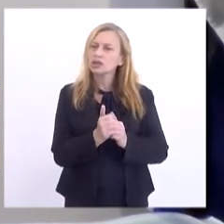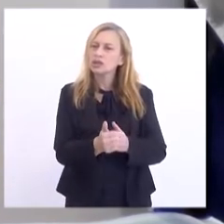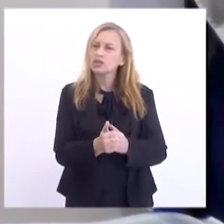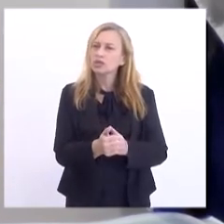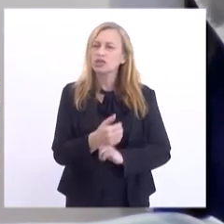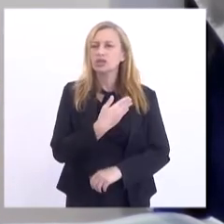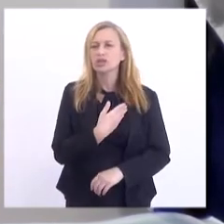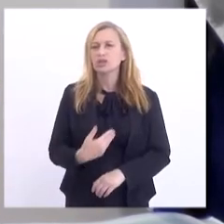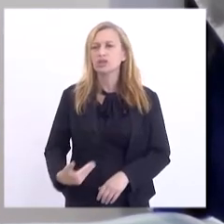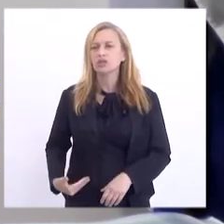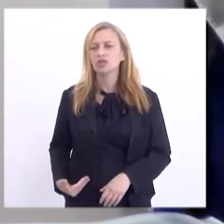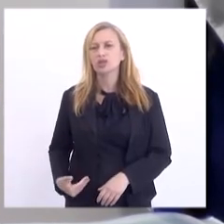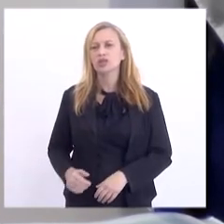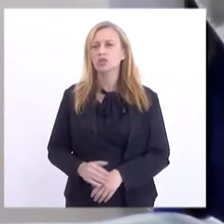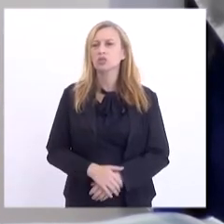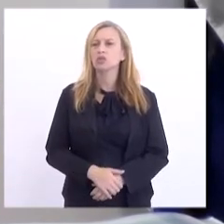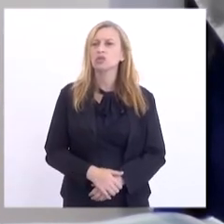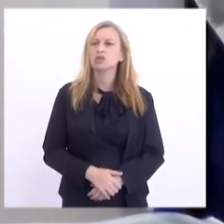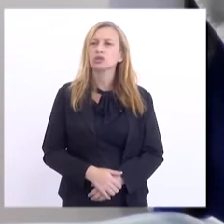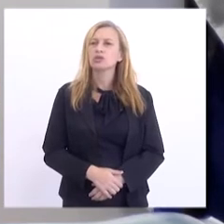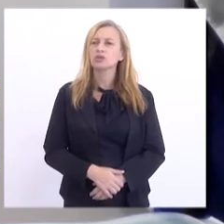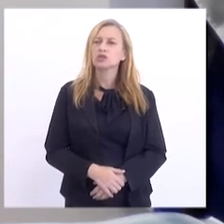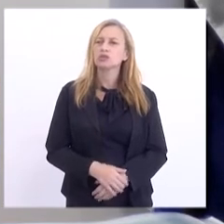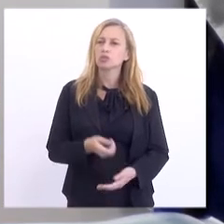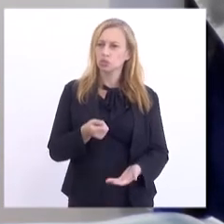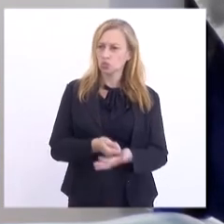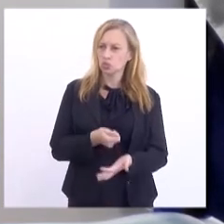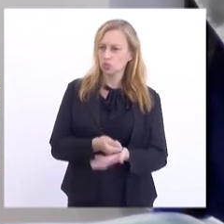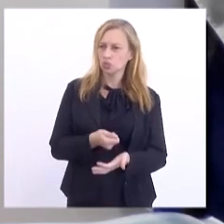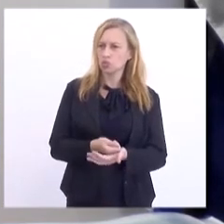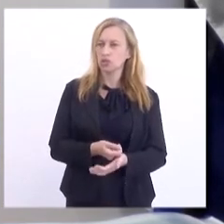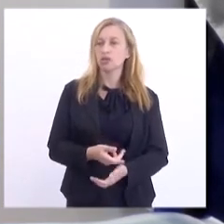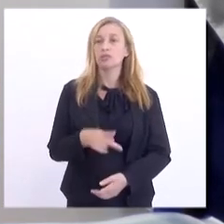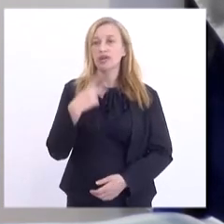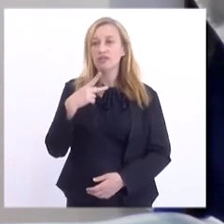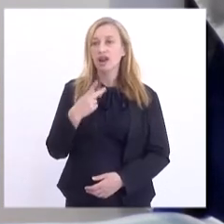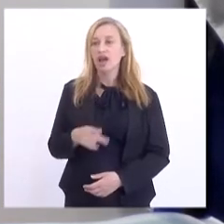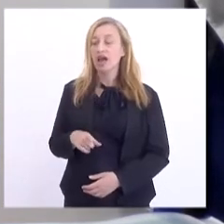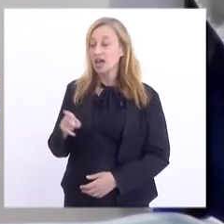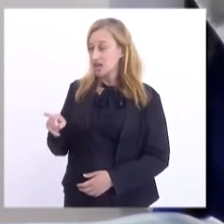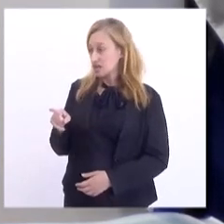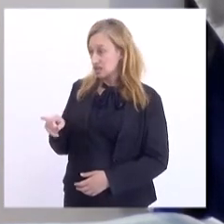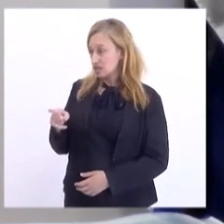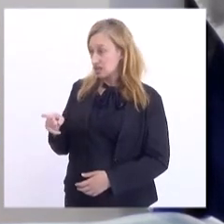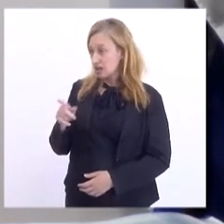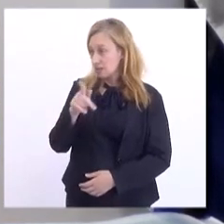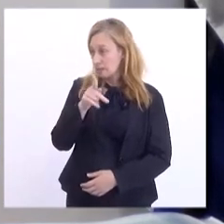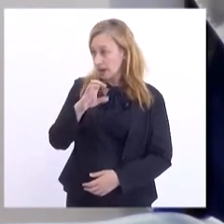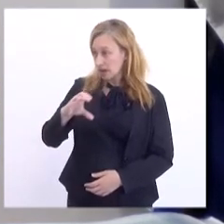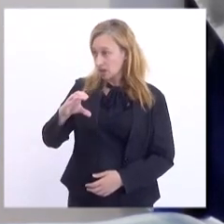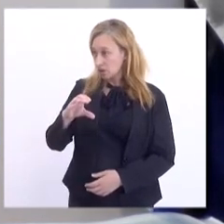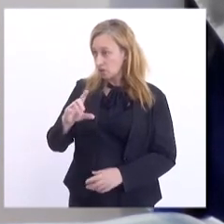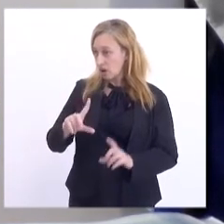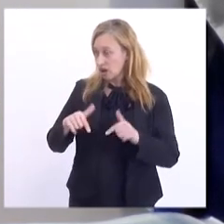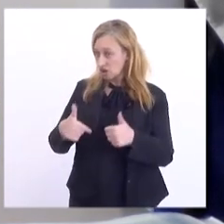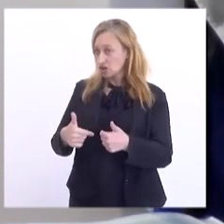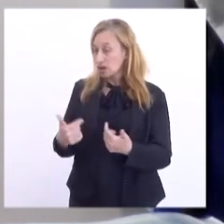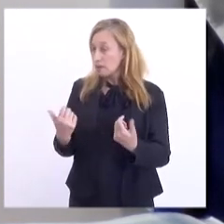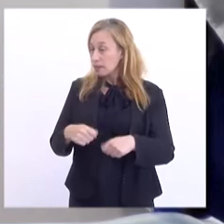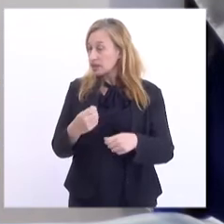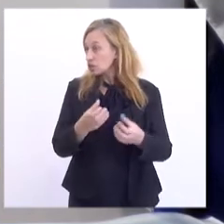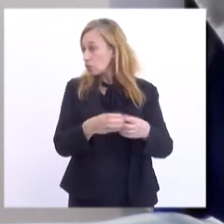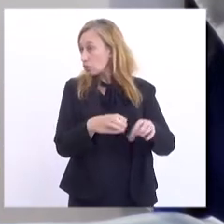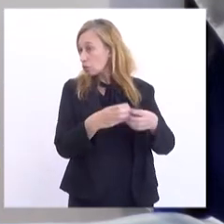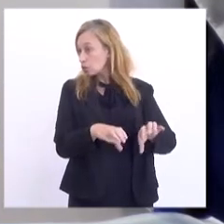Governador e com insistência para dizer se presta Impacto funcionar tem que abrir